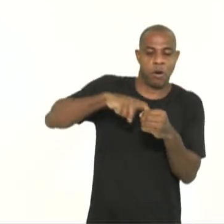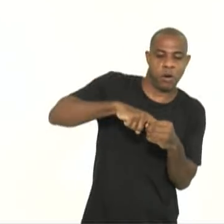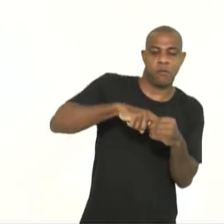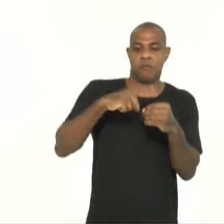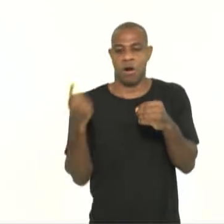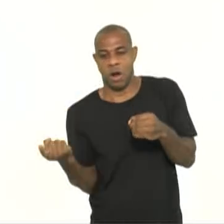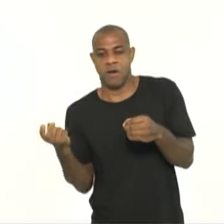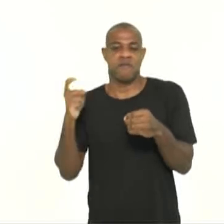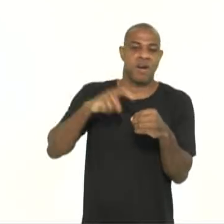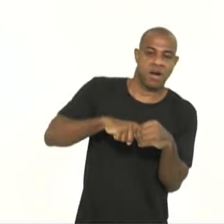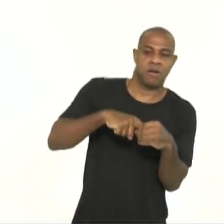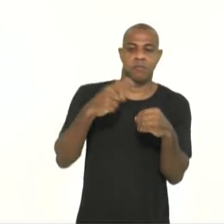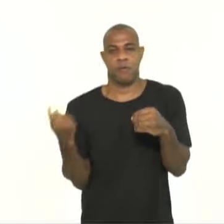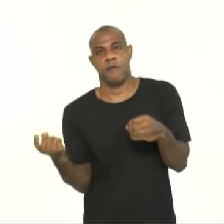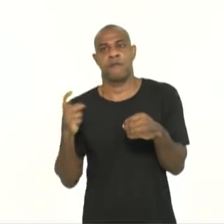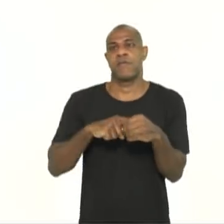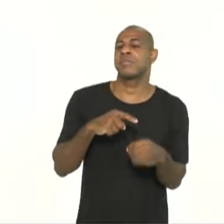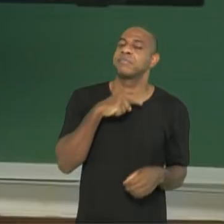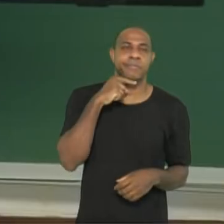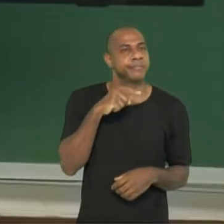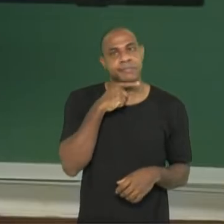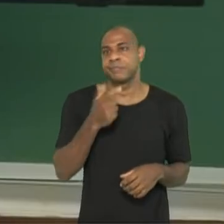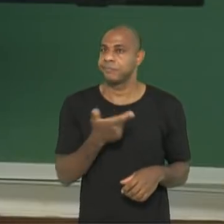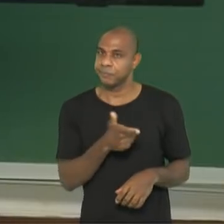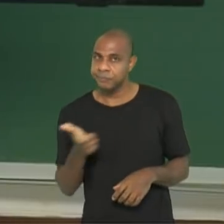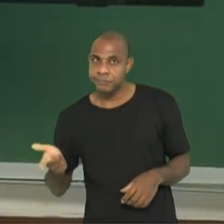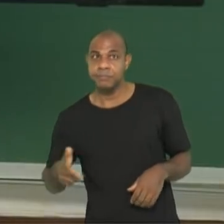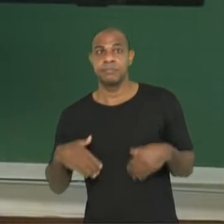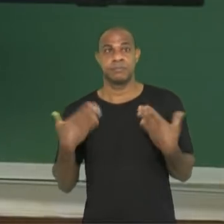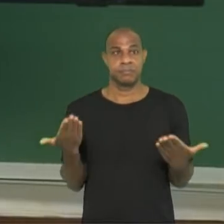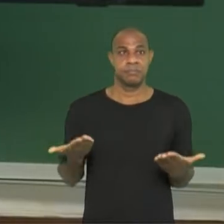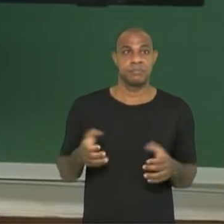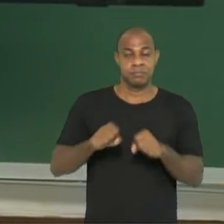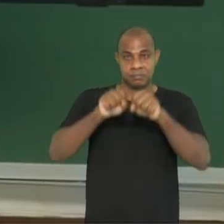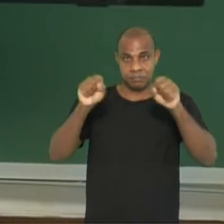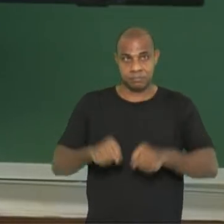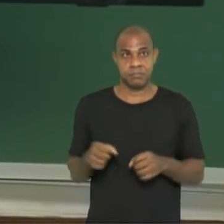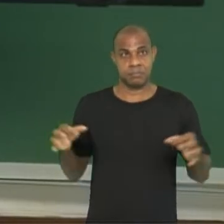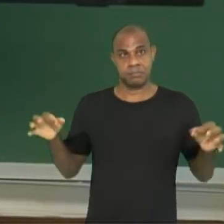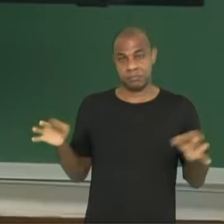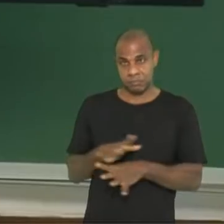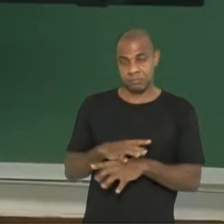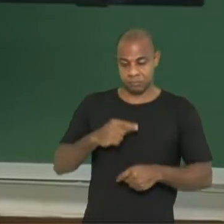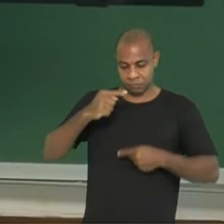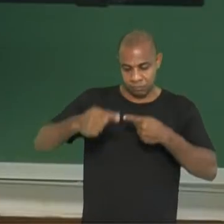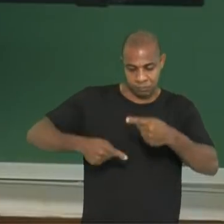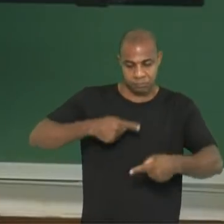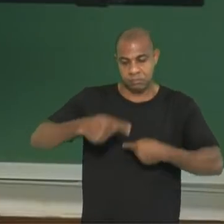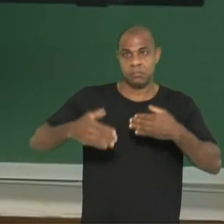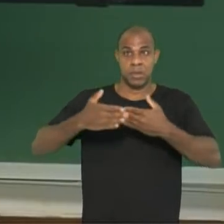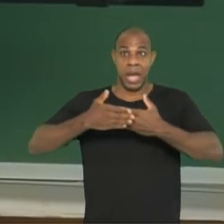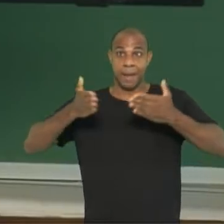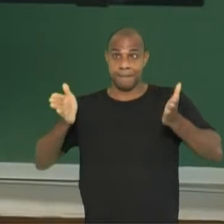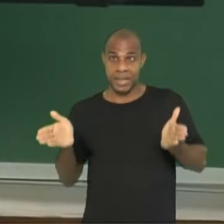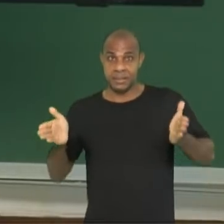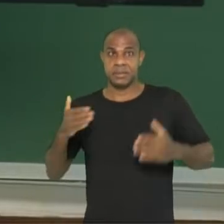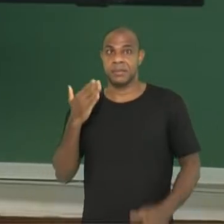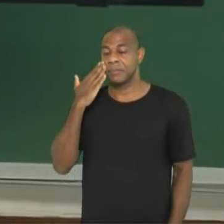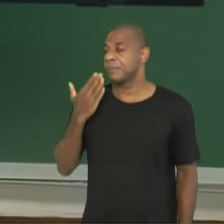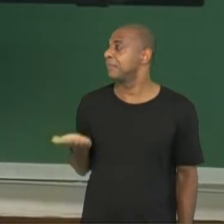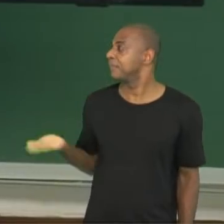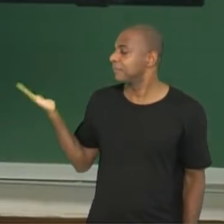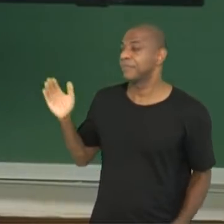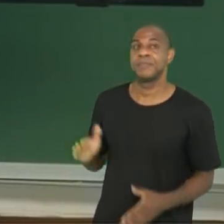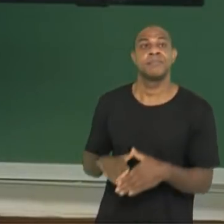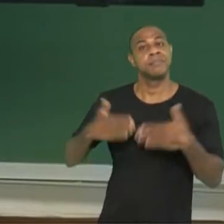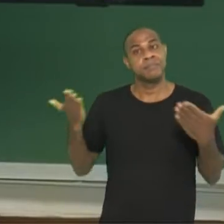sai do coração e vai direto para onde ela tem que ir. Então, sistema digestório completo, circulação aberta.